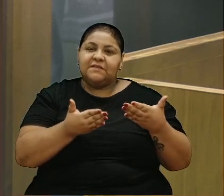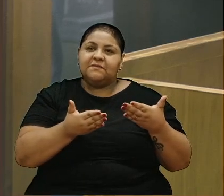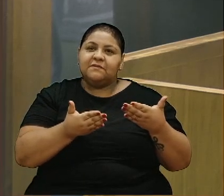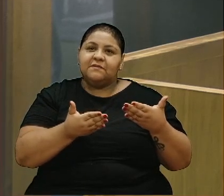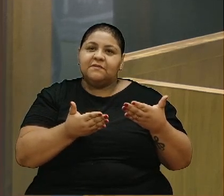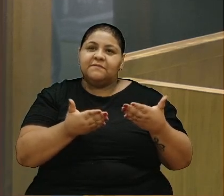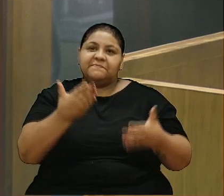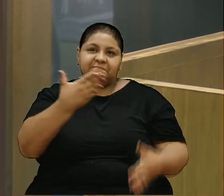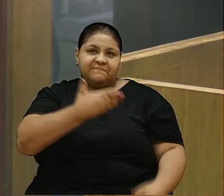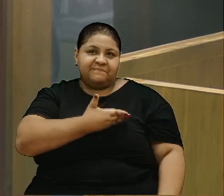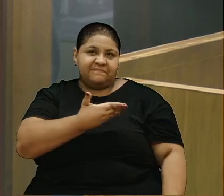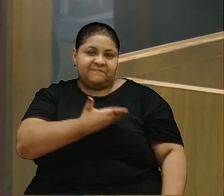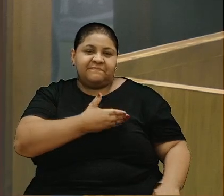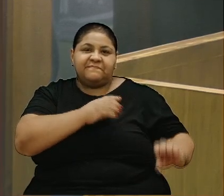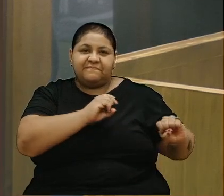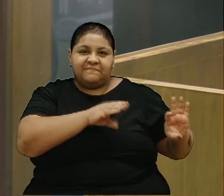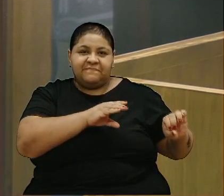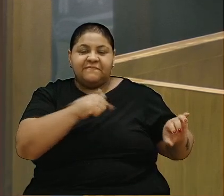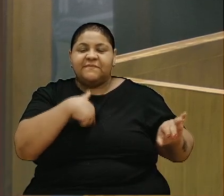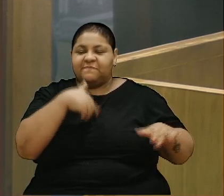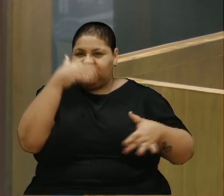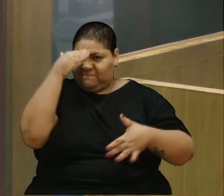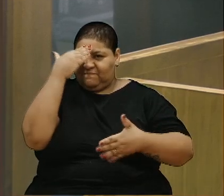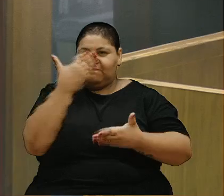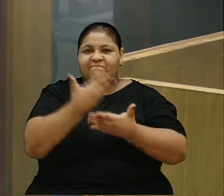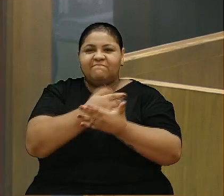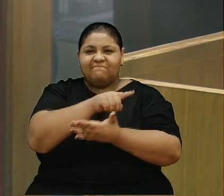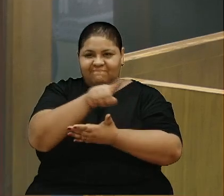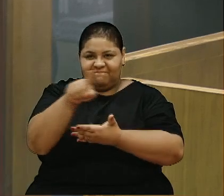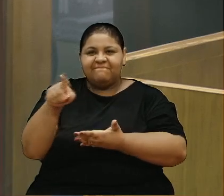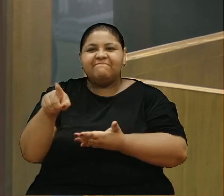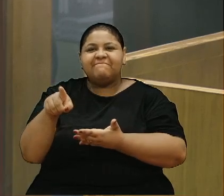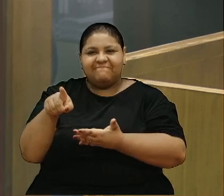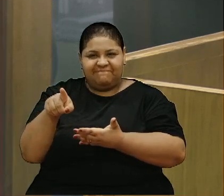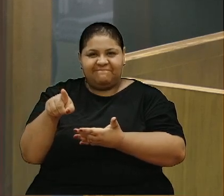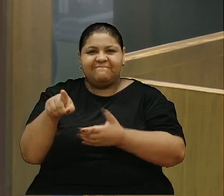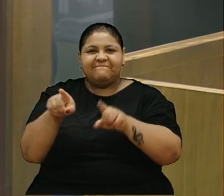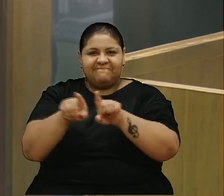e amigos da educação, que eu tenho certeza que vocês o serão.